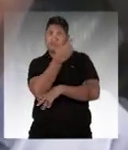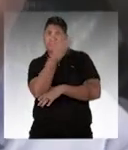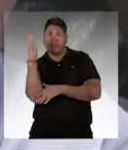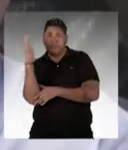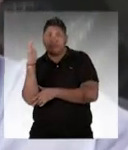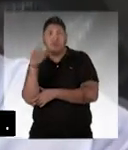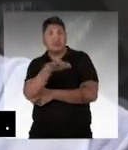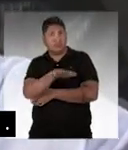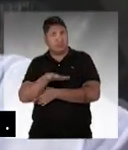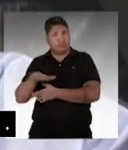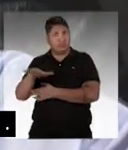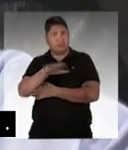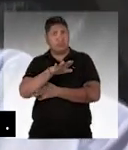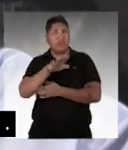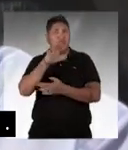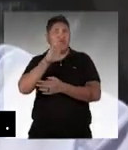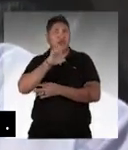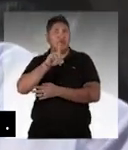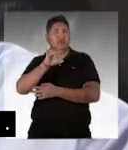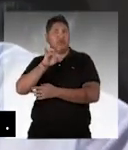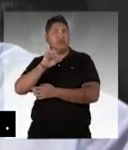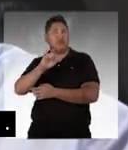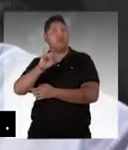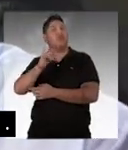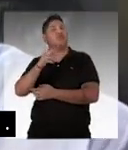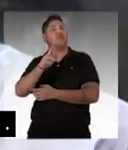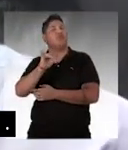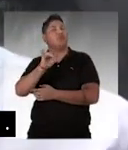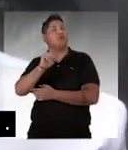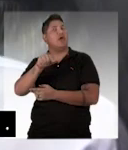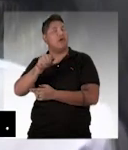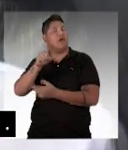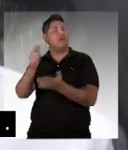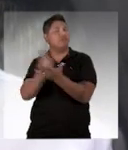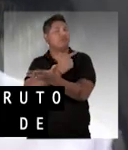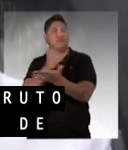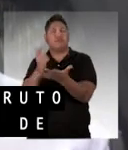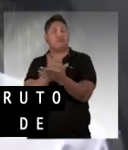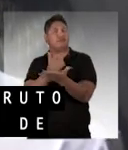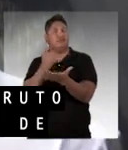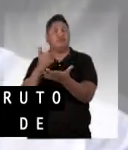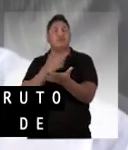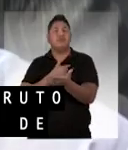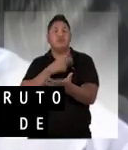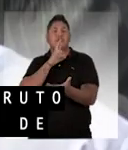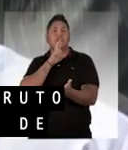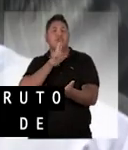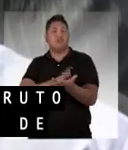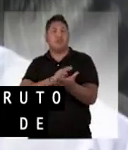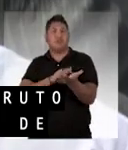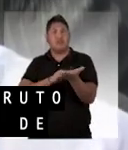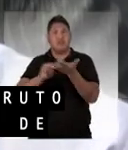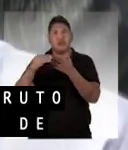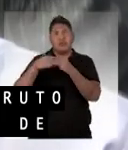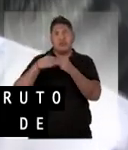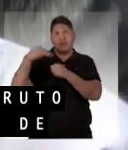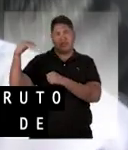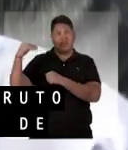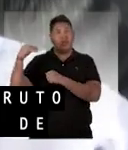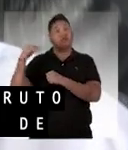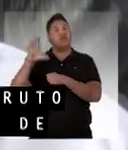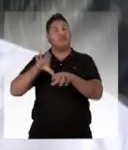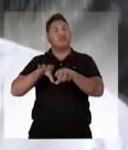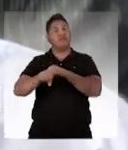Trabalhista, pela editora Juruá. Trata-se de uma obra fruto da minha dissertação de